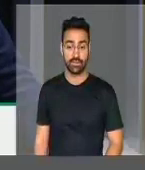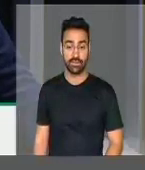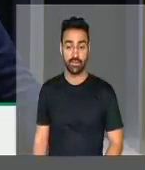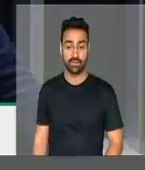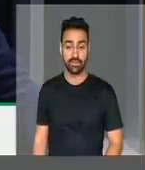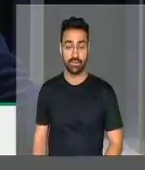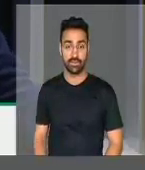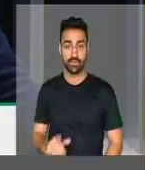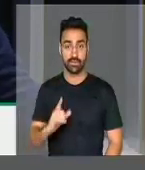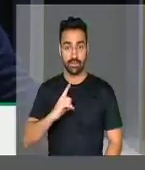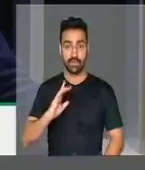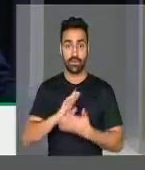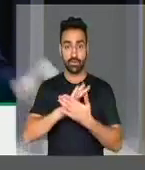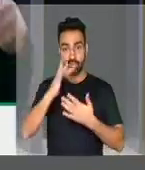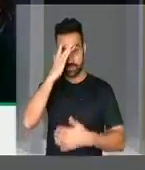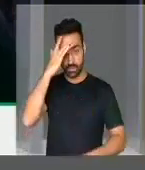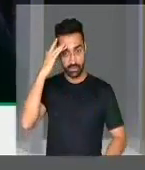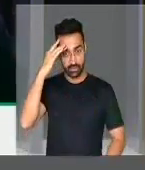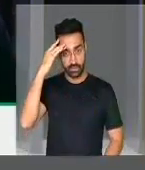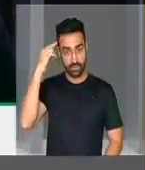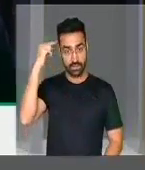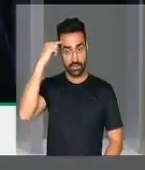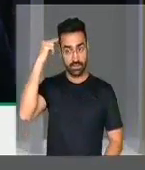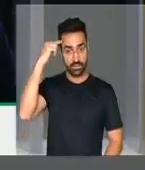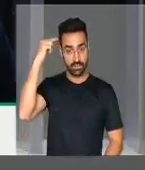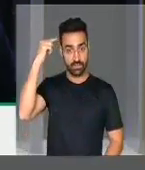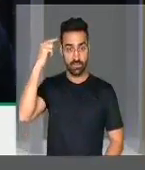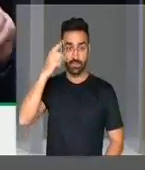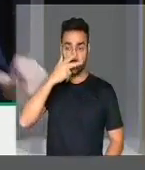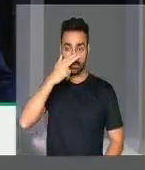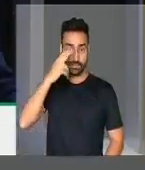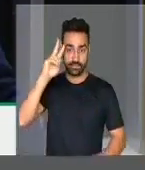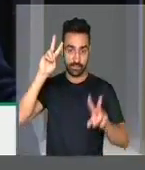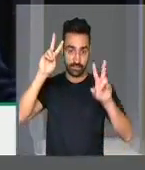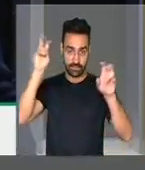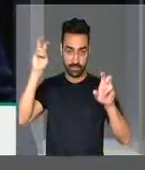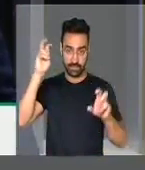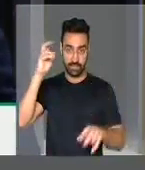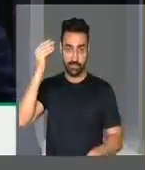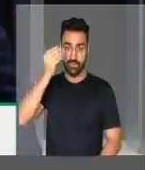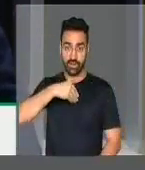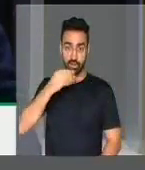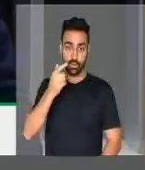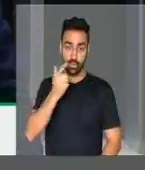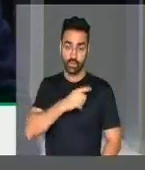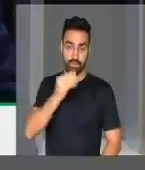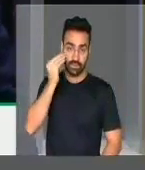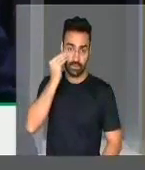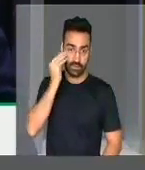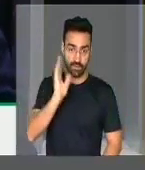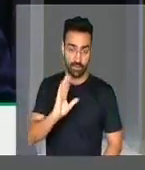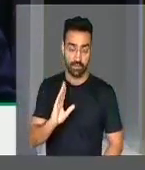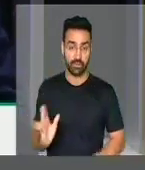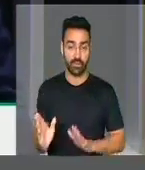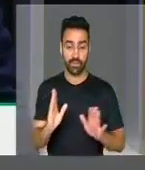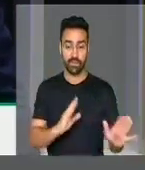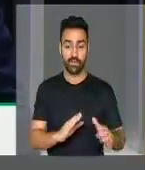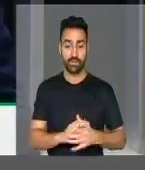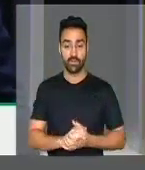mentais que se sentiram ofendidos a verdade é que o óleo se